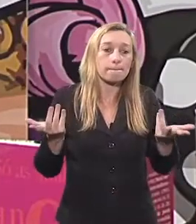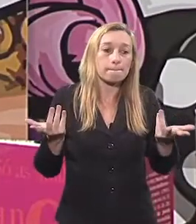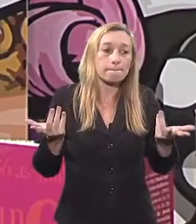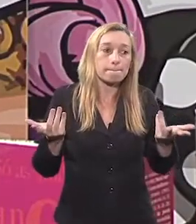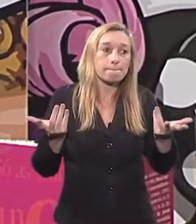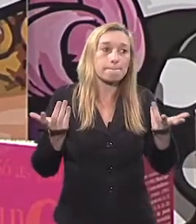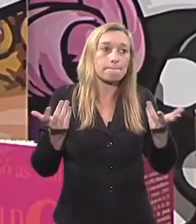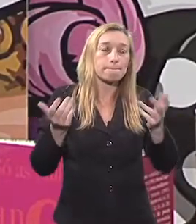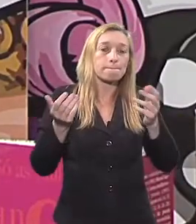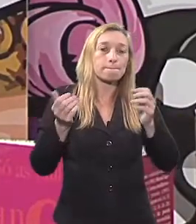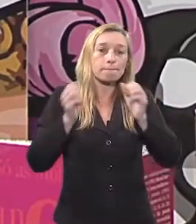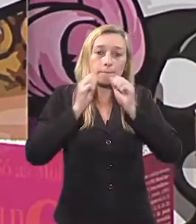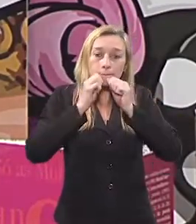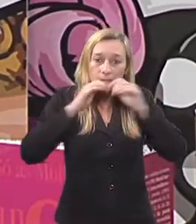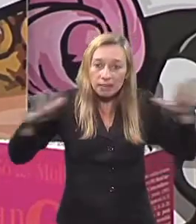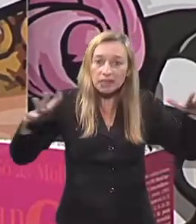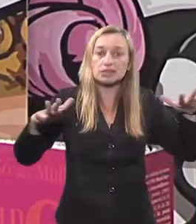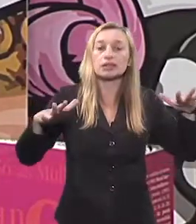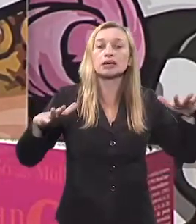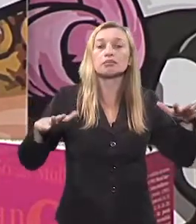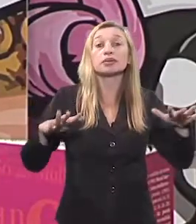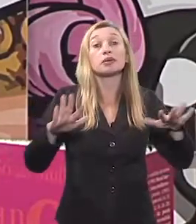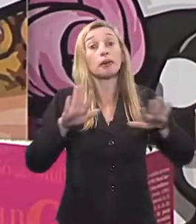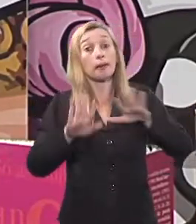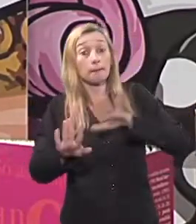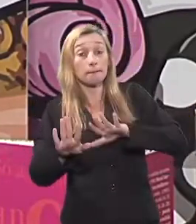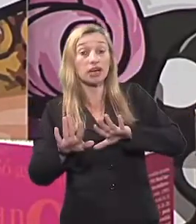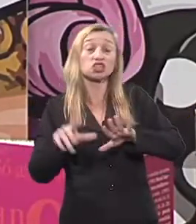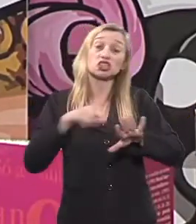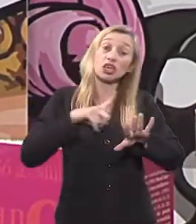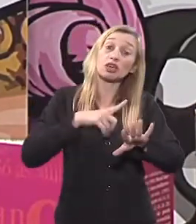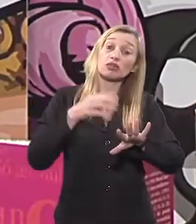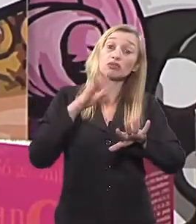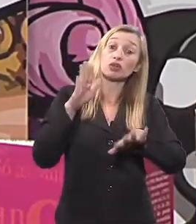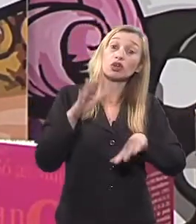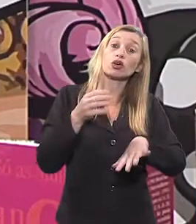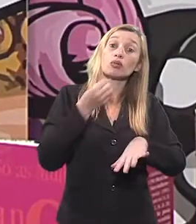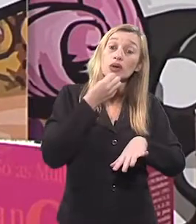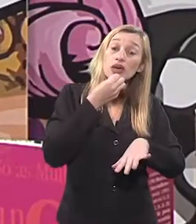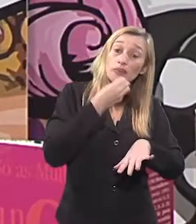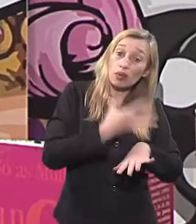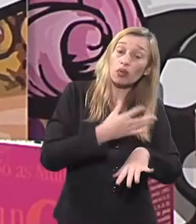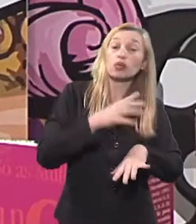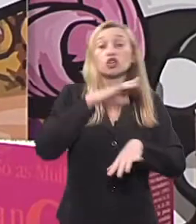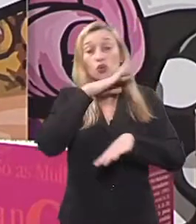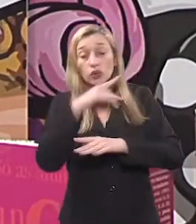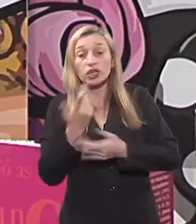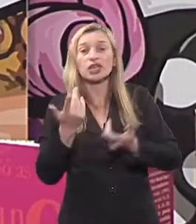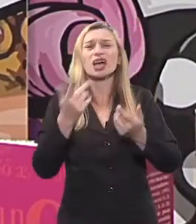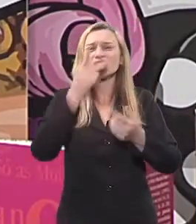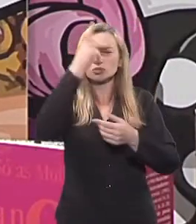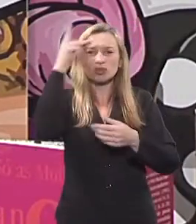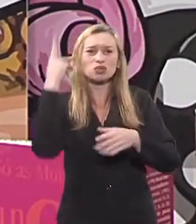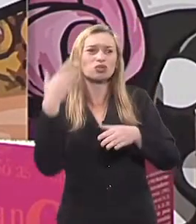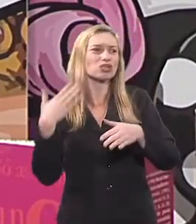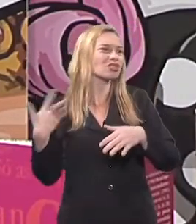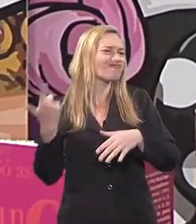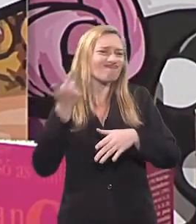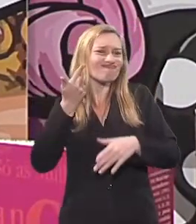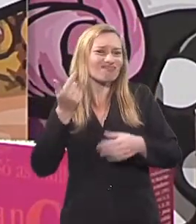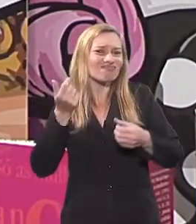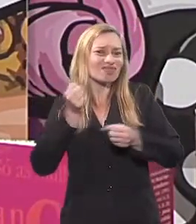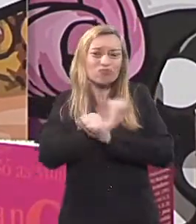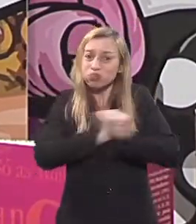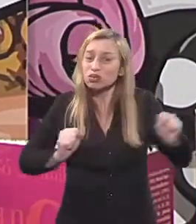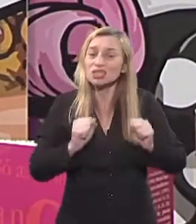que né, é uma faca de dois gumes, positiva e negativa, mas tem o seu lado positivo. Essas pessoas, ficou impossível